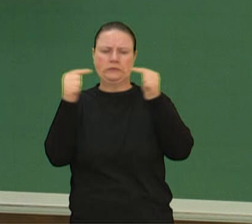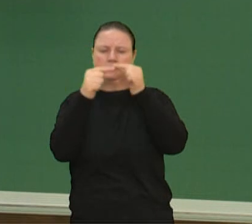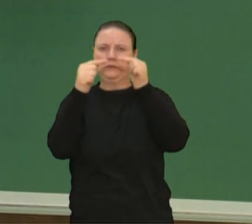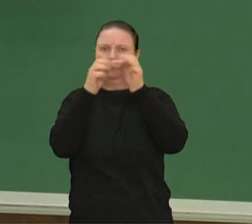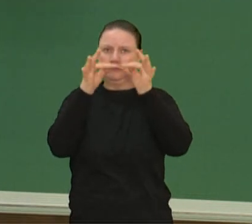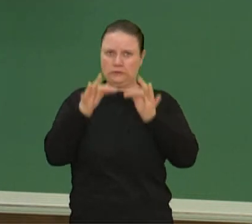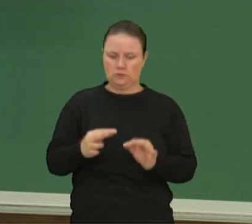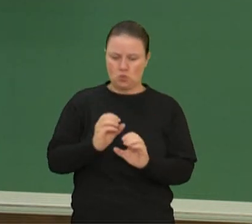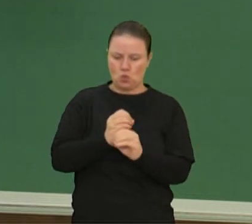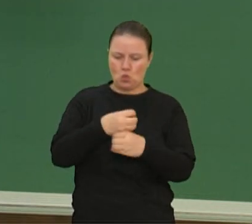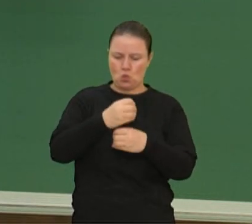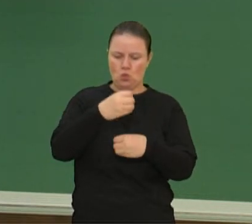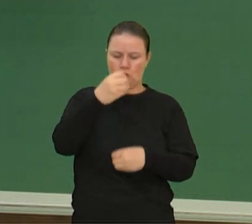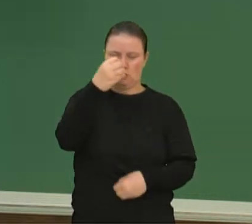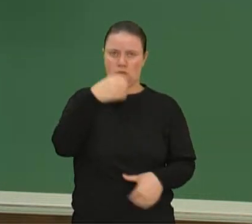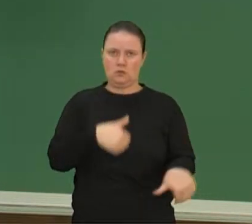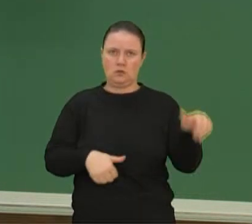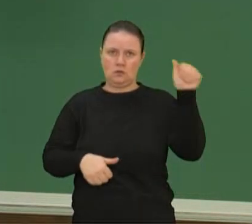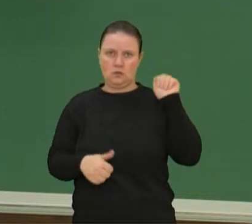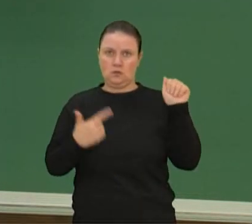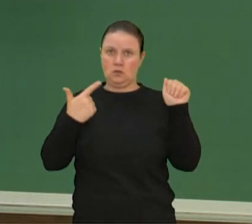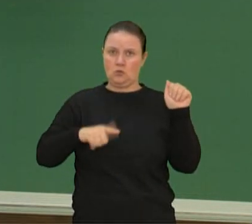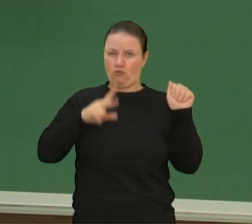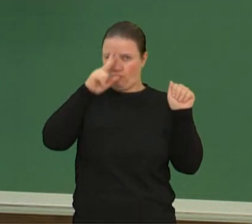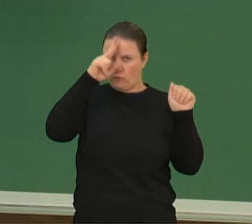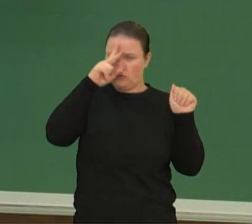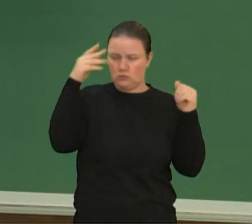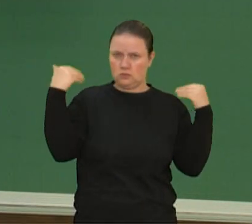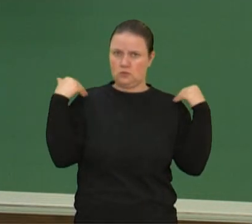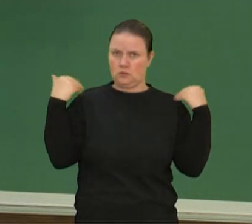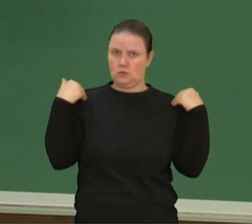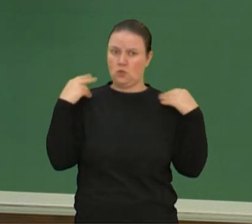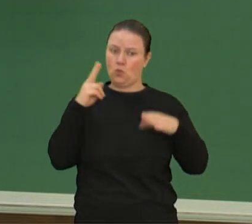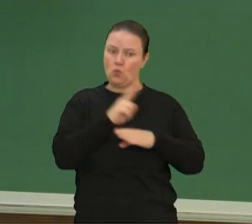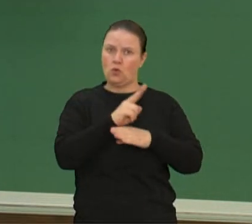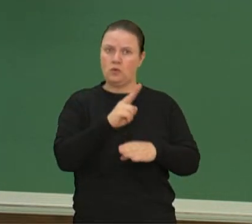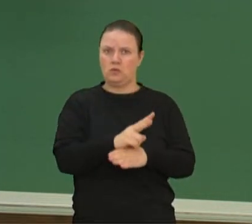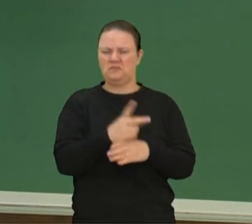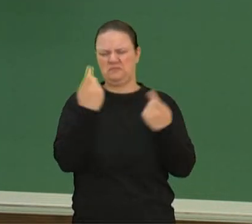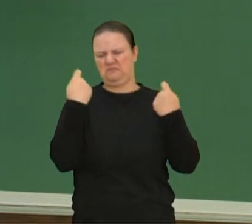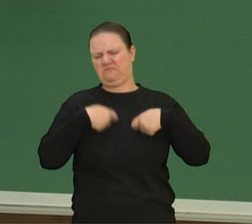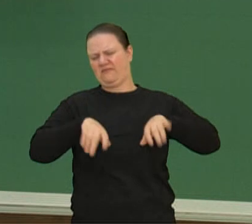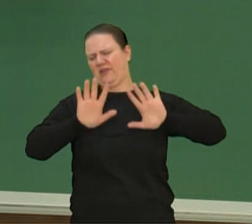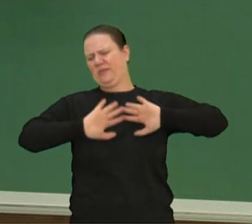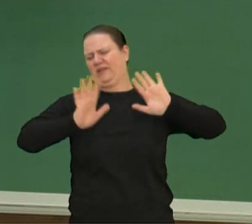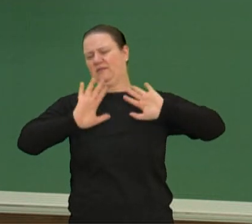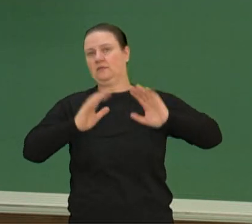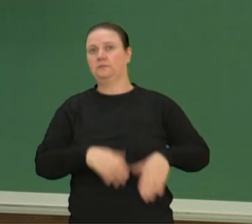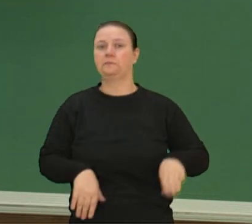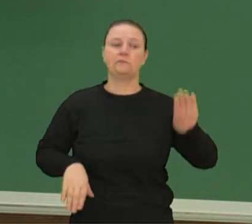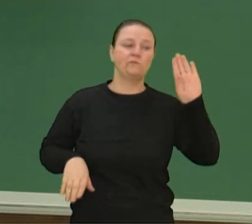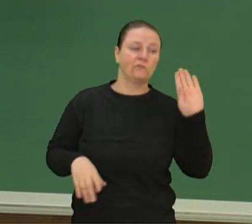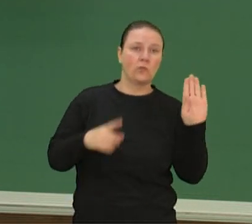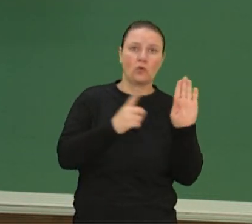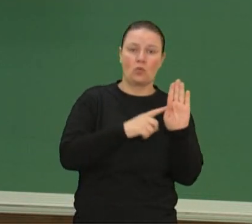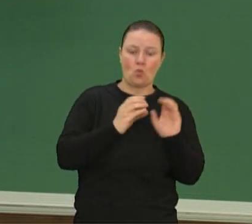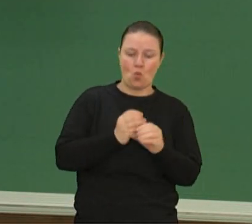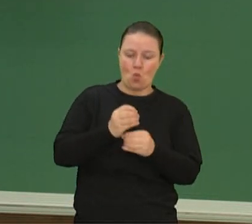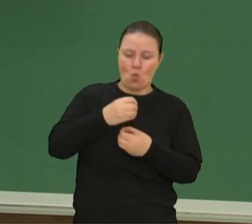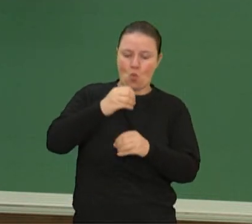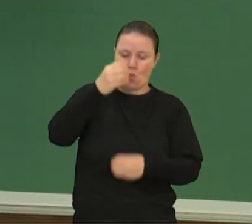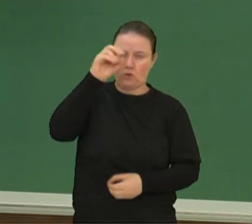coluna vertebral. Letra A. Após o fortalecimento muscular, os cuidados são desnecessários. Letra B. O alinhamento postural